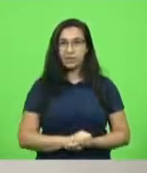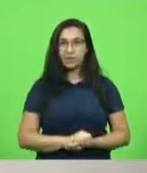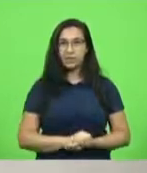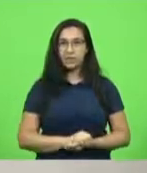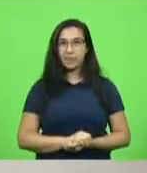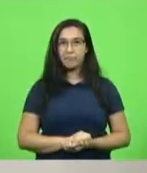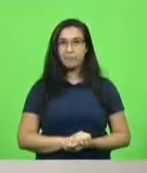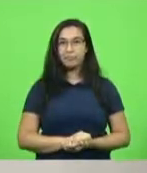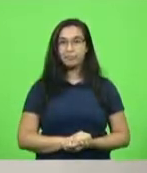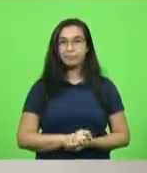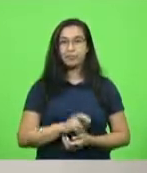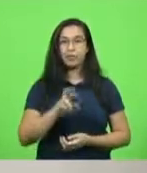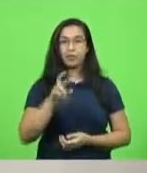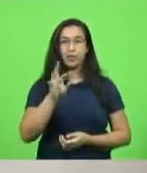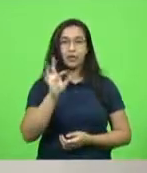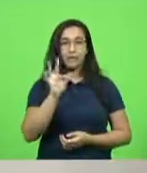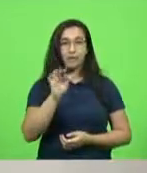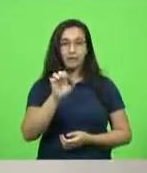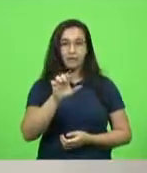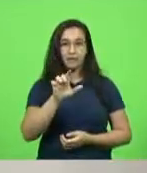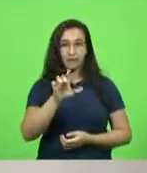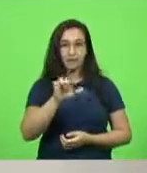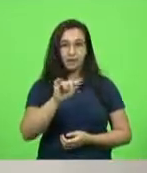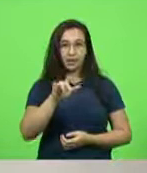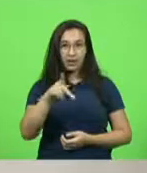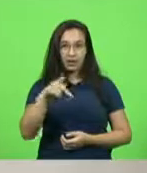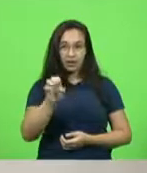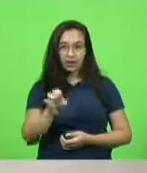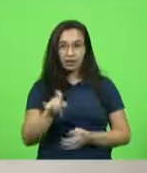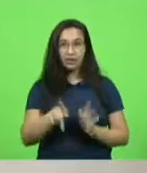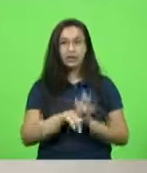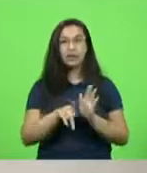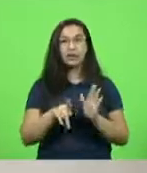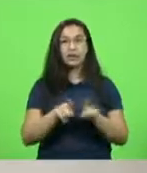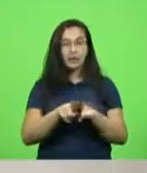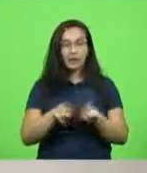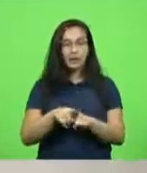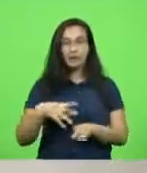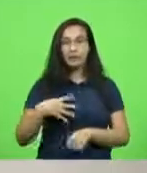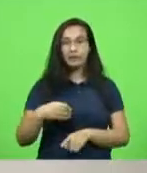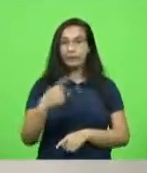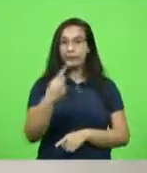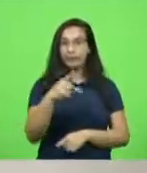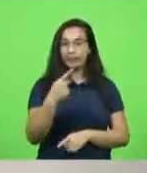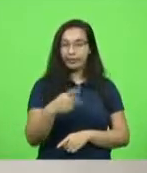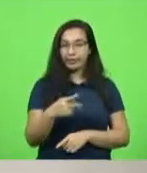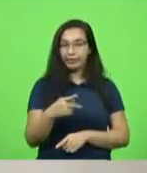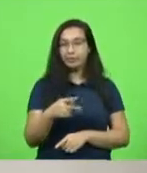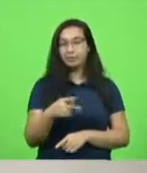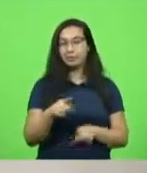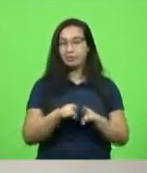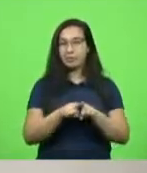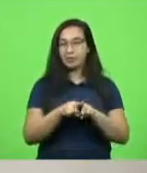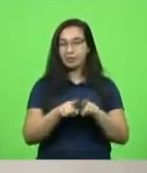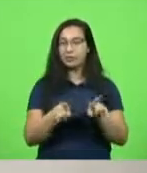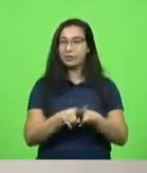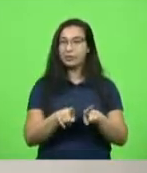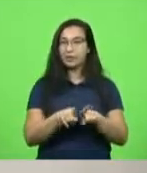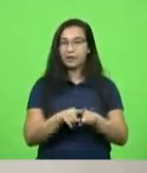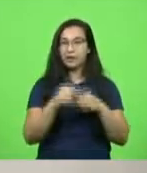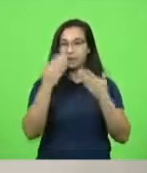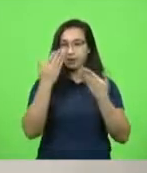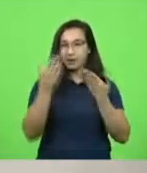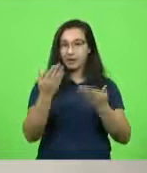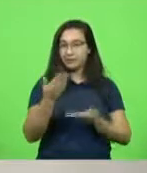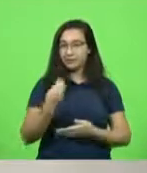Rodrigo lupp Felipe bem como seu filho aqui também e o irmão dele Obrigado pela presença aí e fique